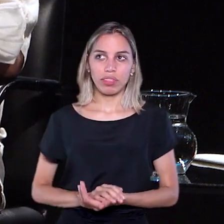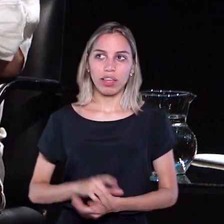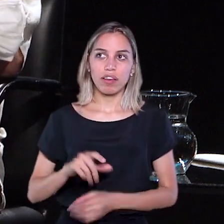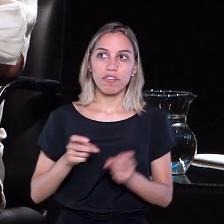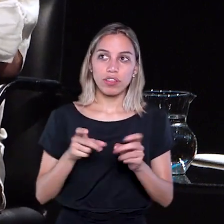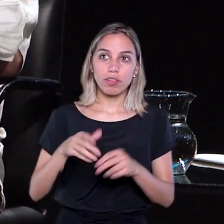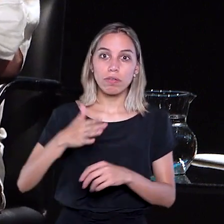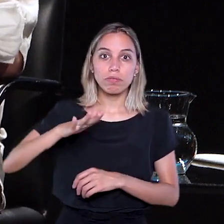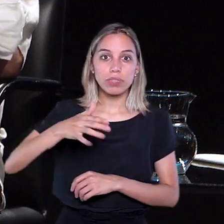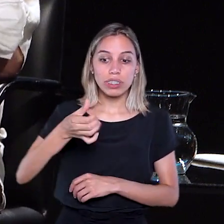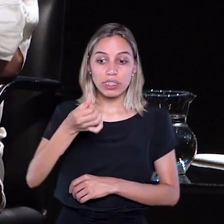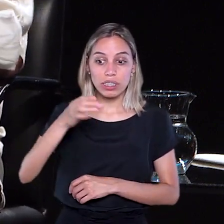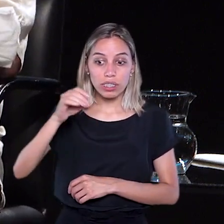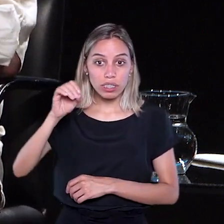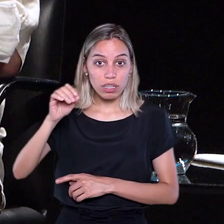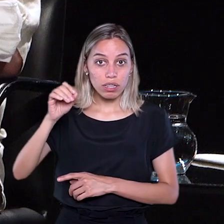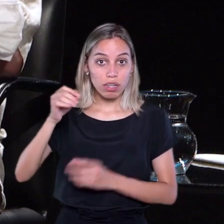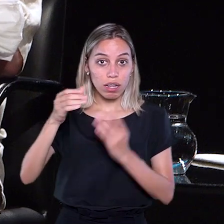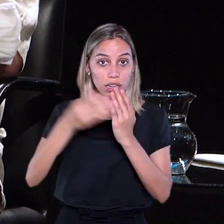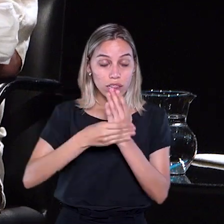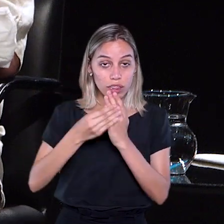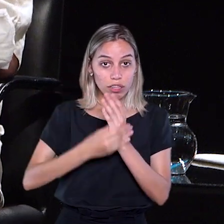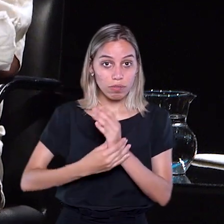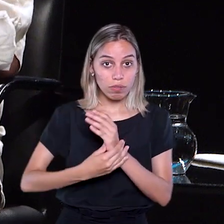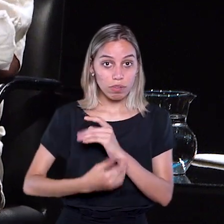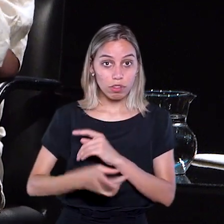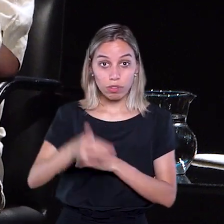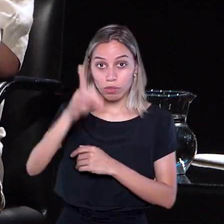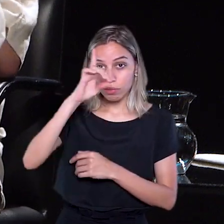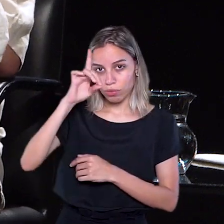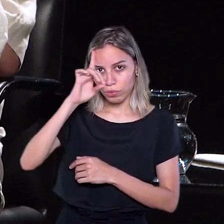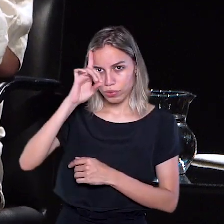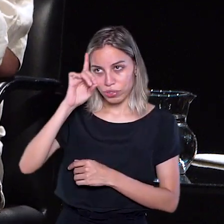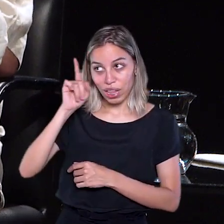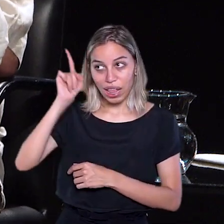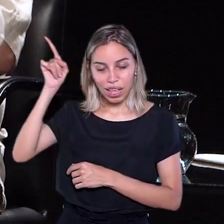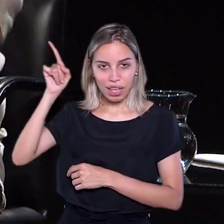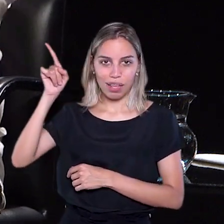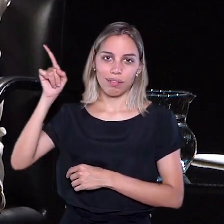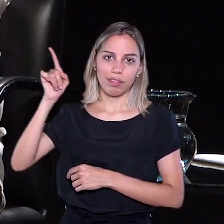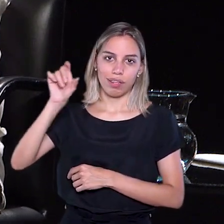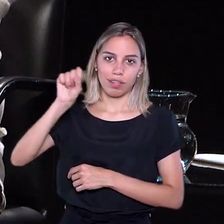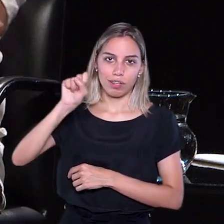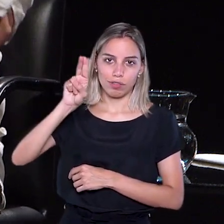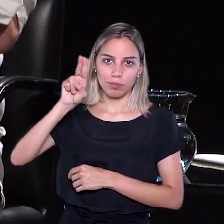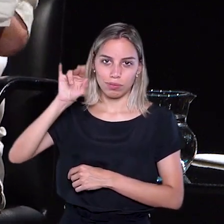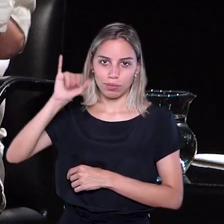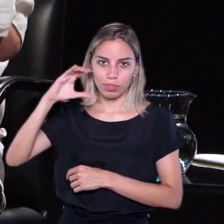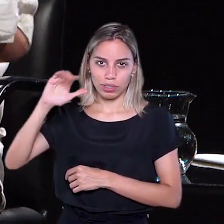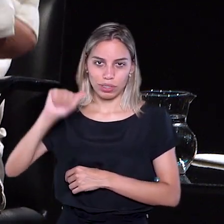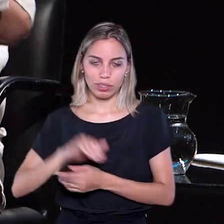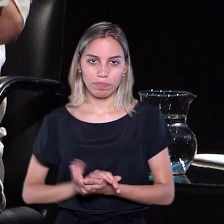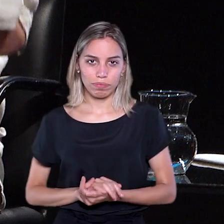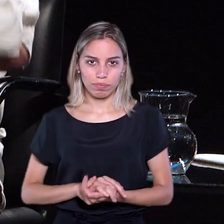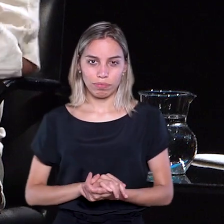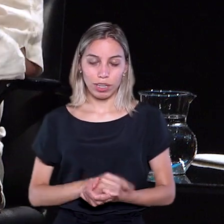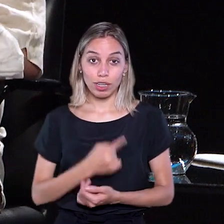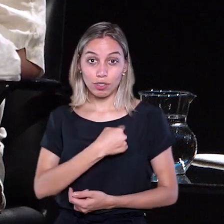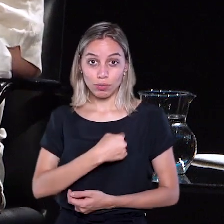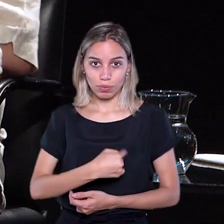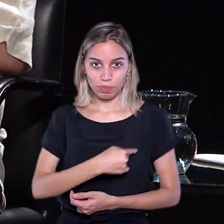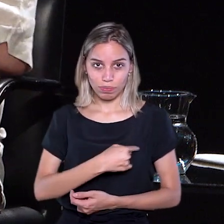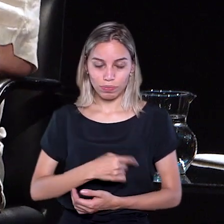vender 600 livros por dia na Suíça. Você imagina o que é isso? Não existe ninguém, nem Paulo Coelho